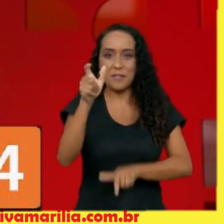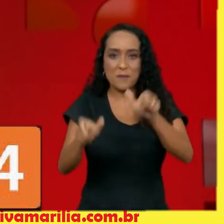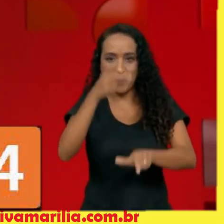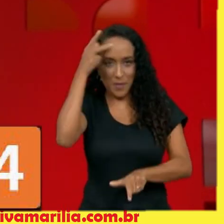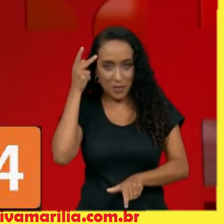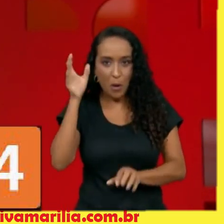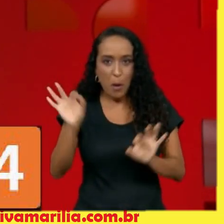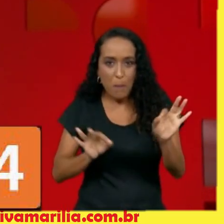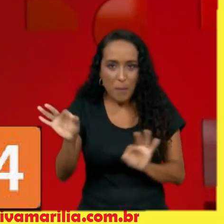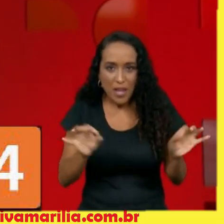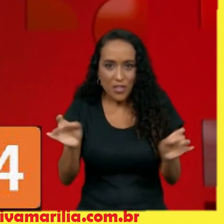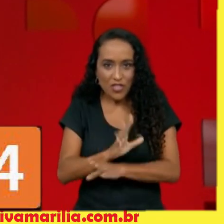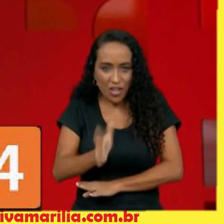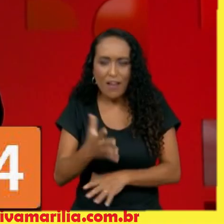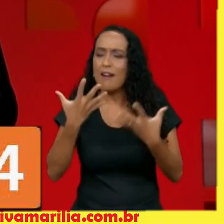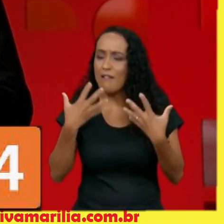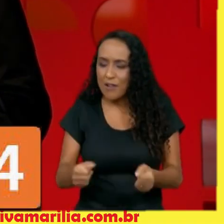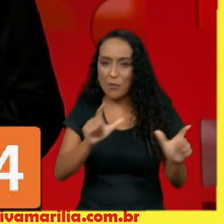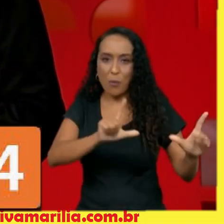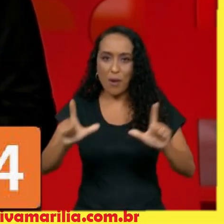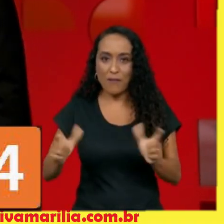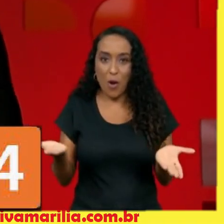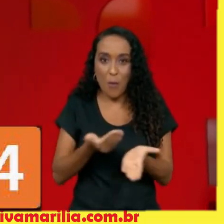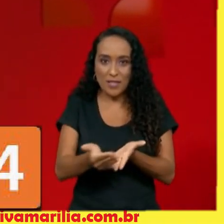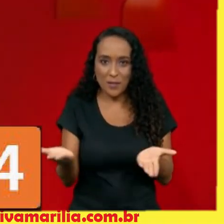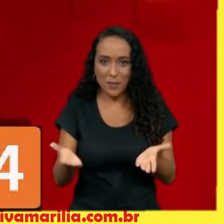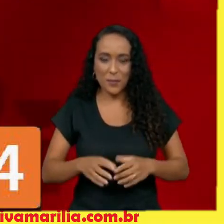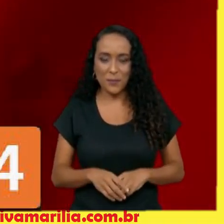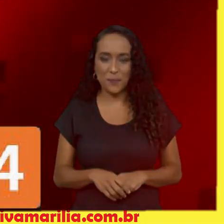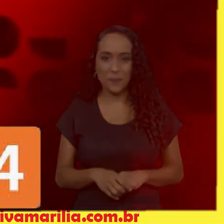brasileiros. Preparados e preparadas? Então vamos embora que o nosso programa já vai começar.